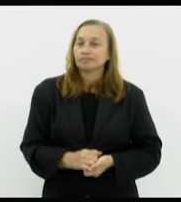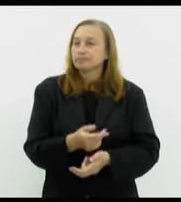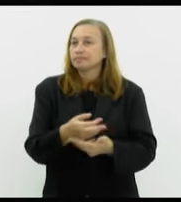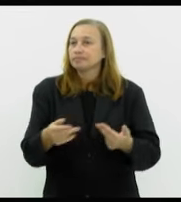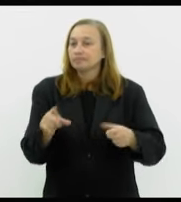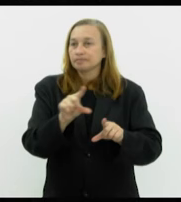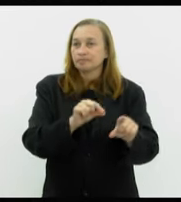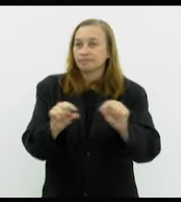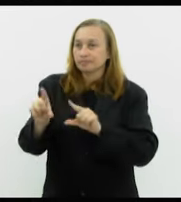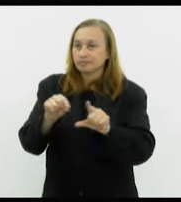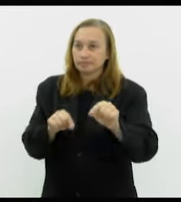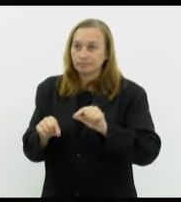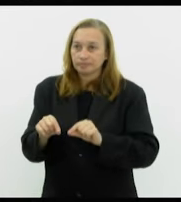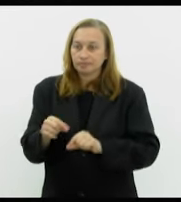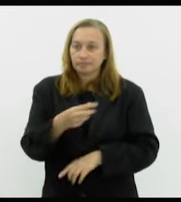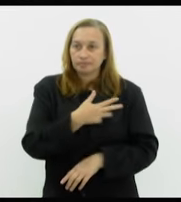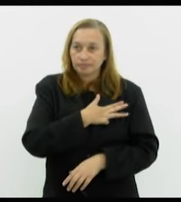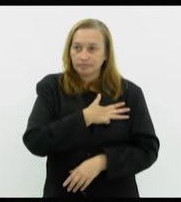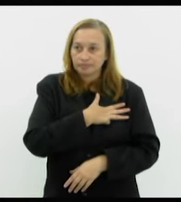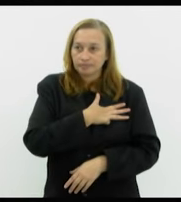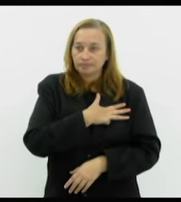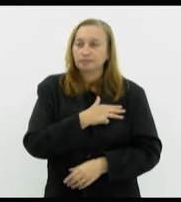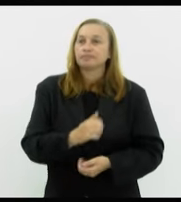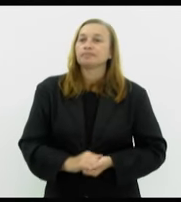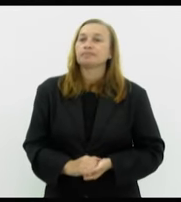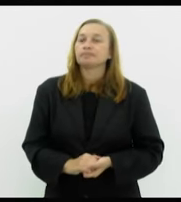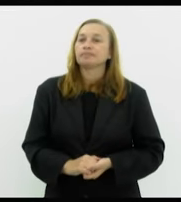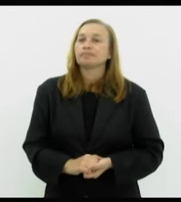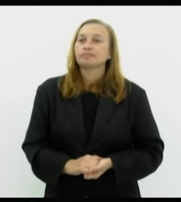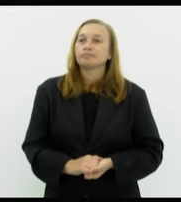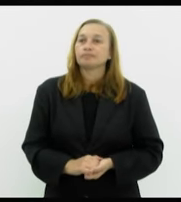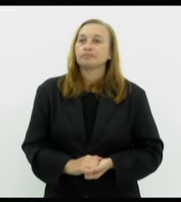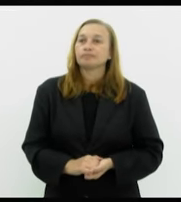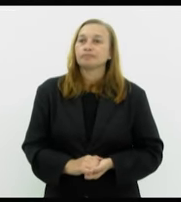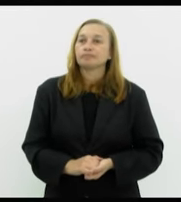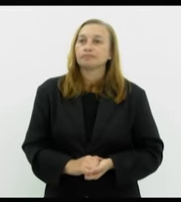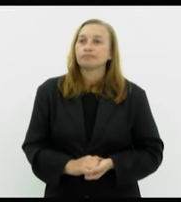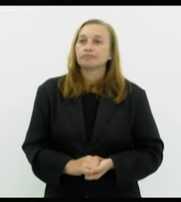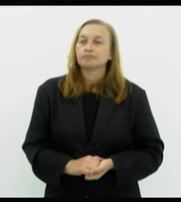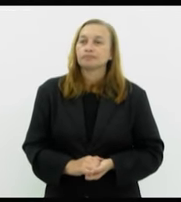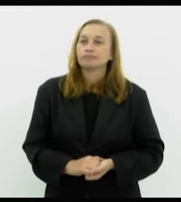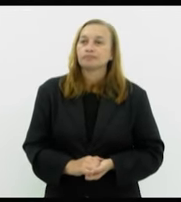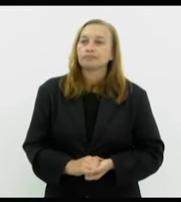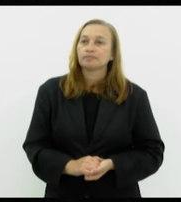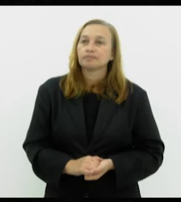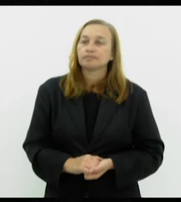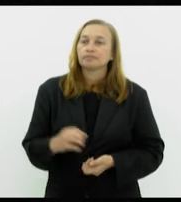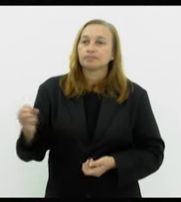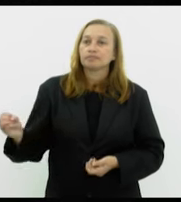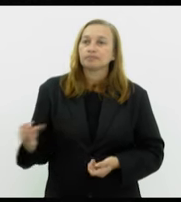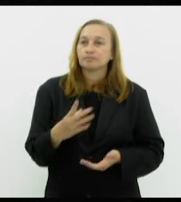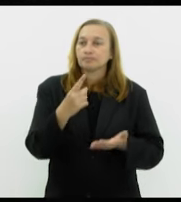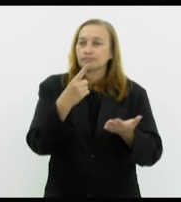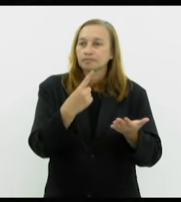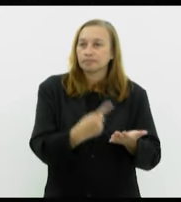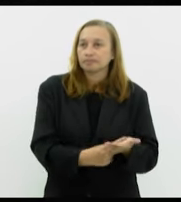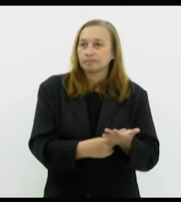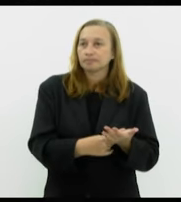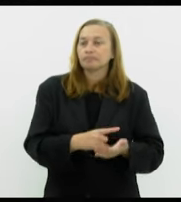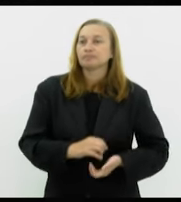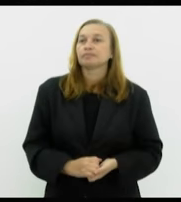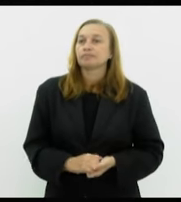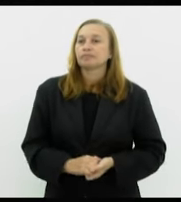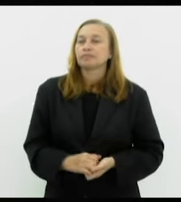decisão do nosso presidente Lula. No lançamento do novo PAC,